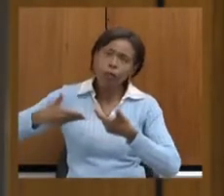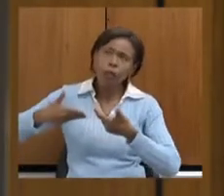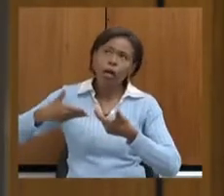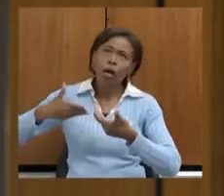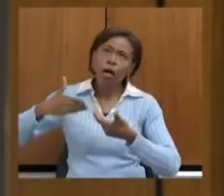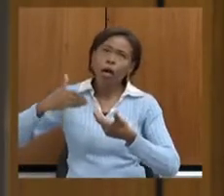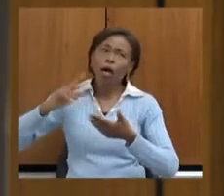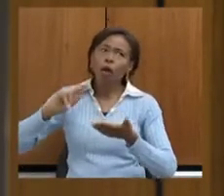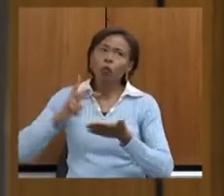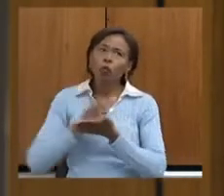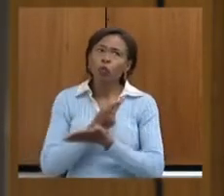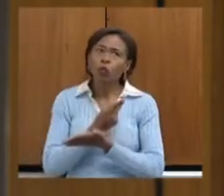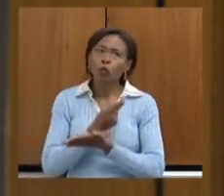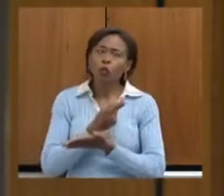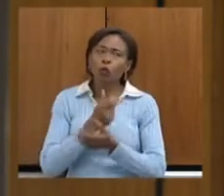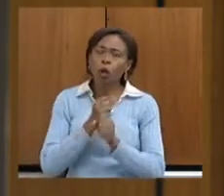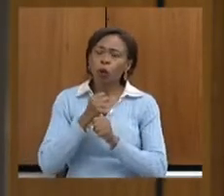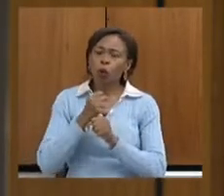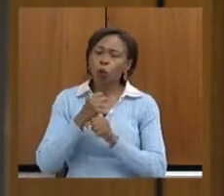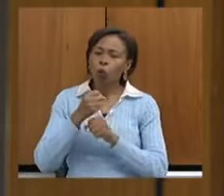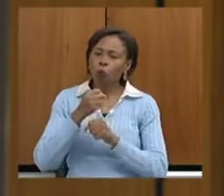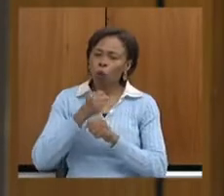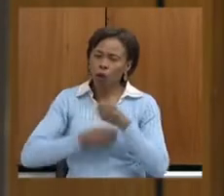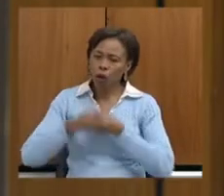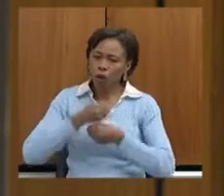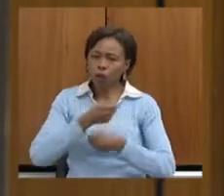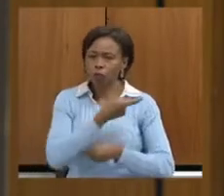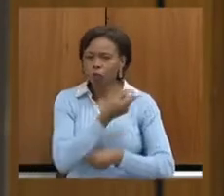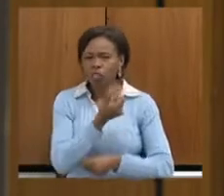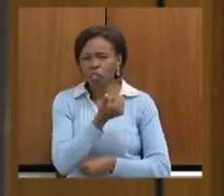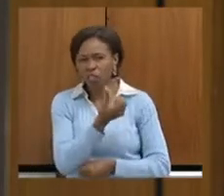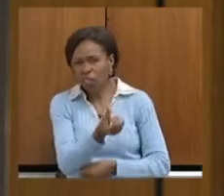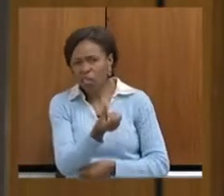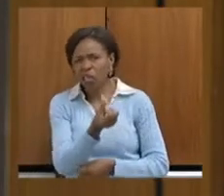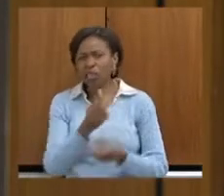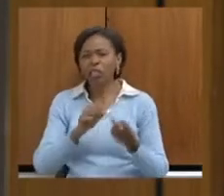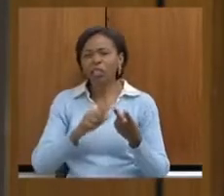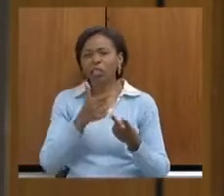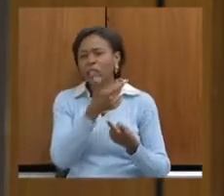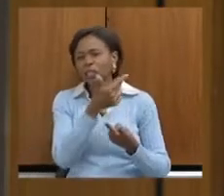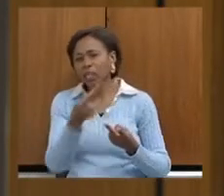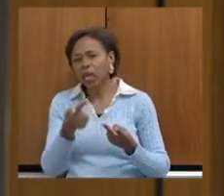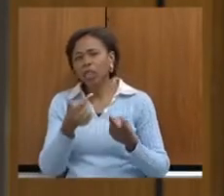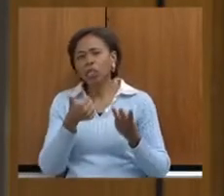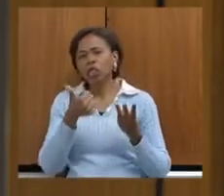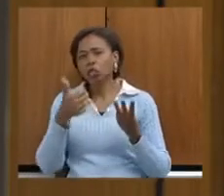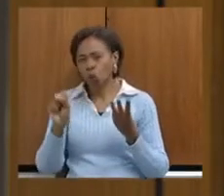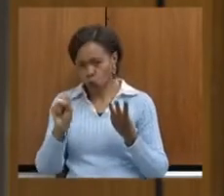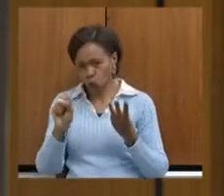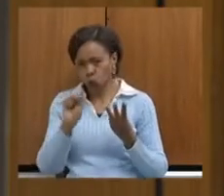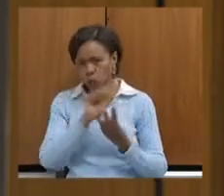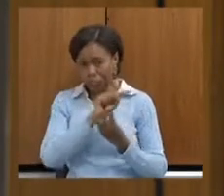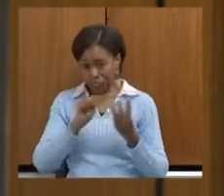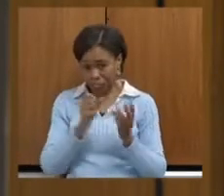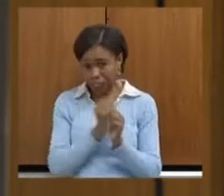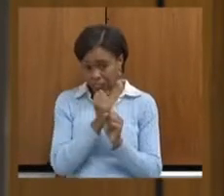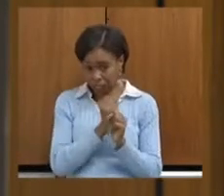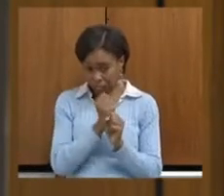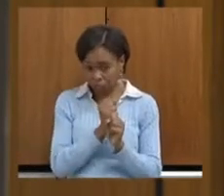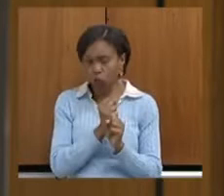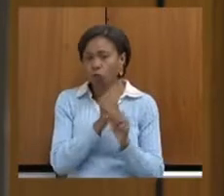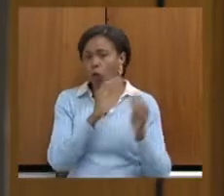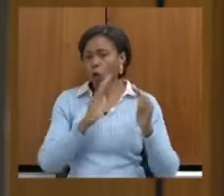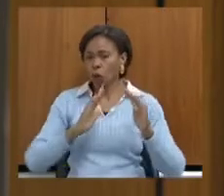foi 2016 2017 2018 eu tava morando em Uberlândia com foi